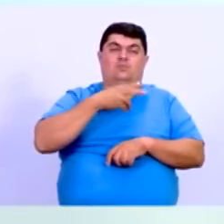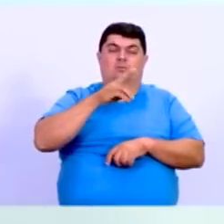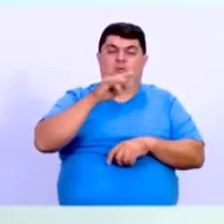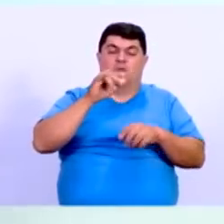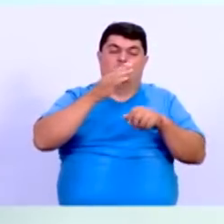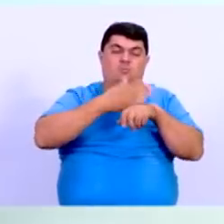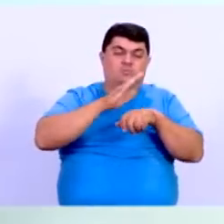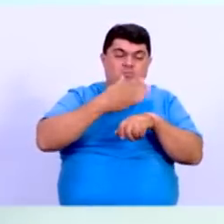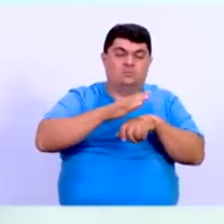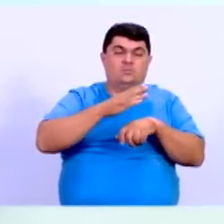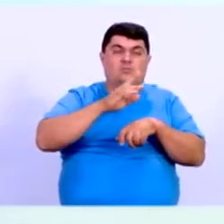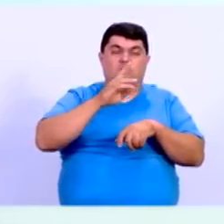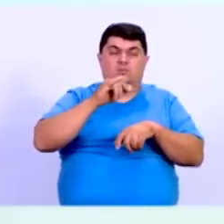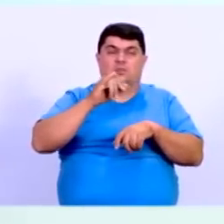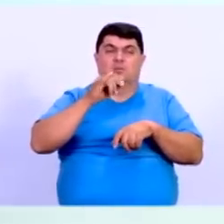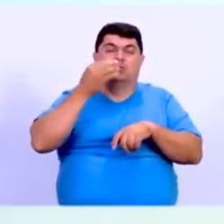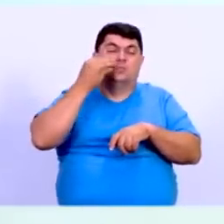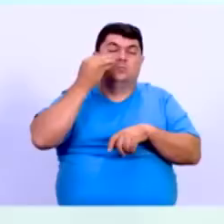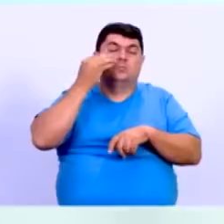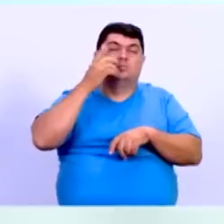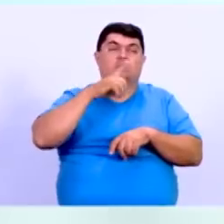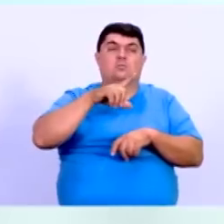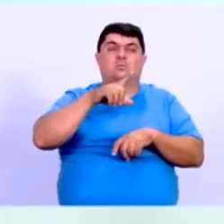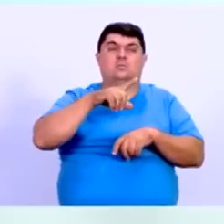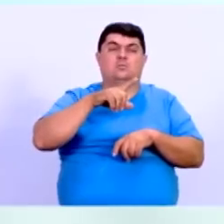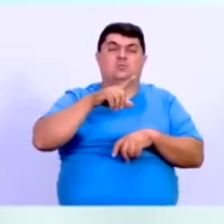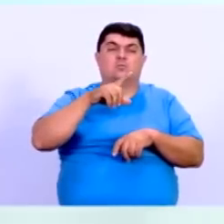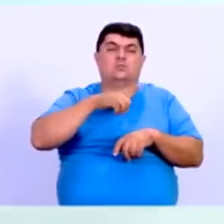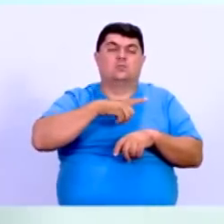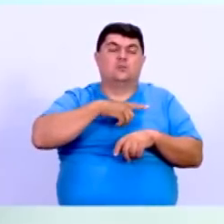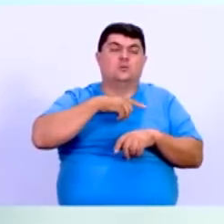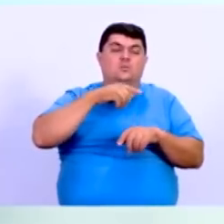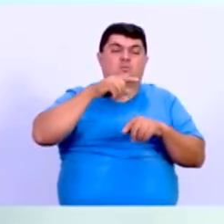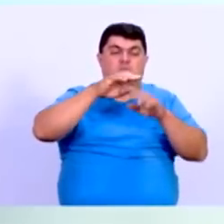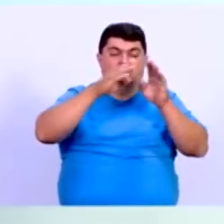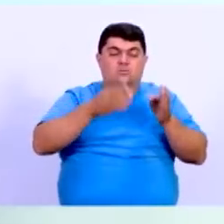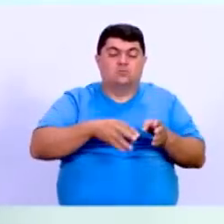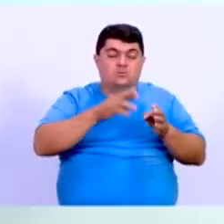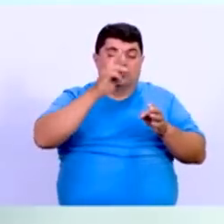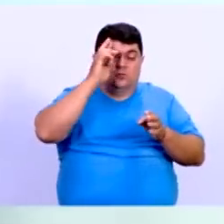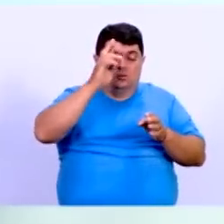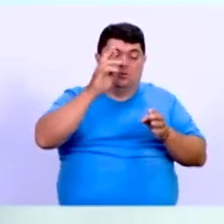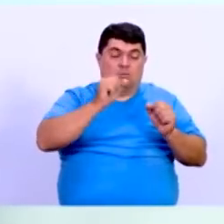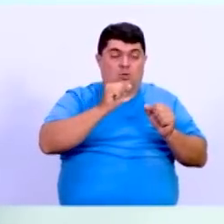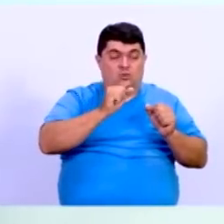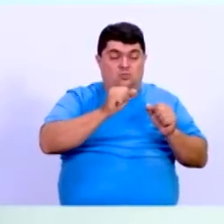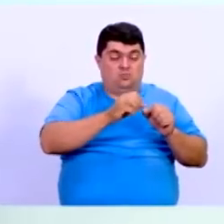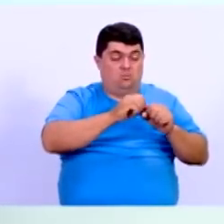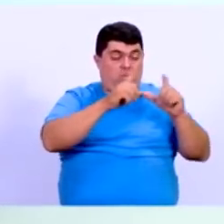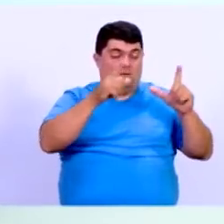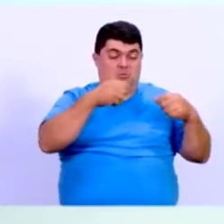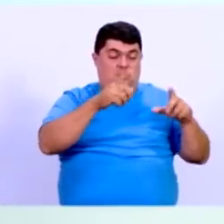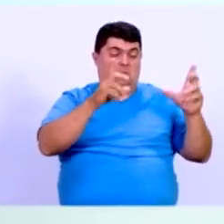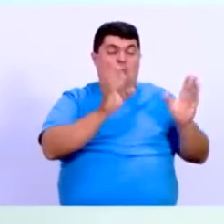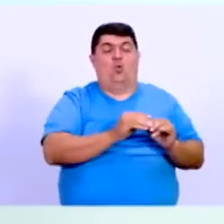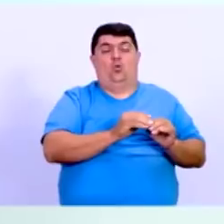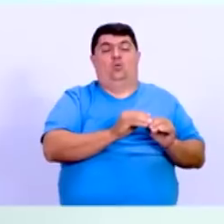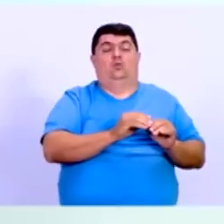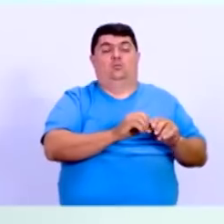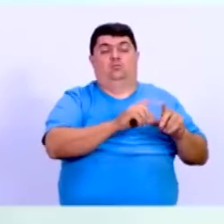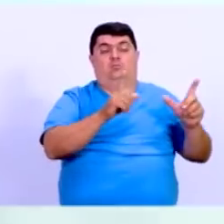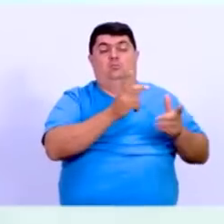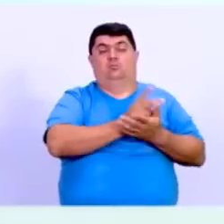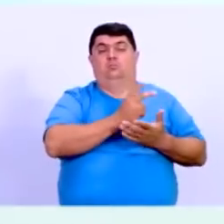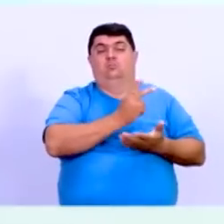redundância tem exatamente para isso. Você pode trocar uma peça do computador do servidor com ele ligado. Você não precisa nem desligar ele,